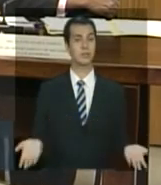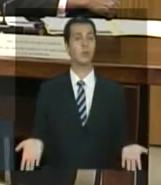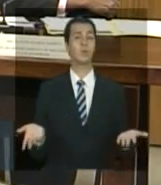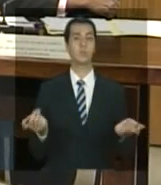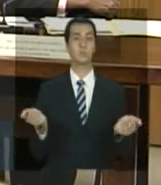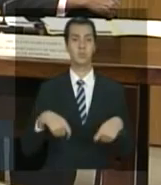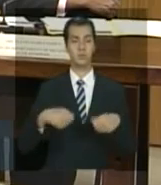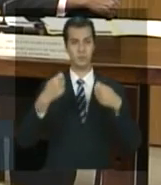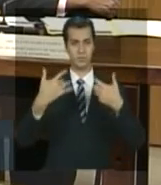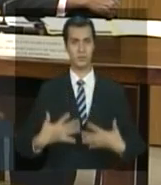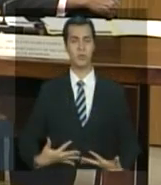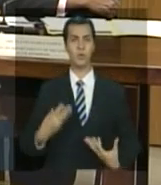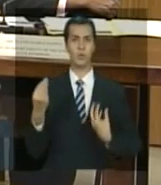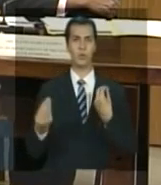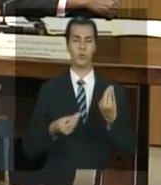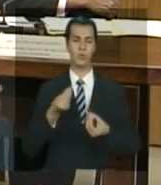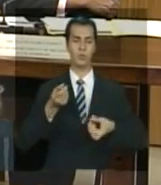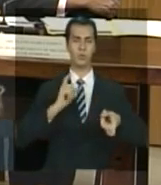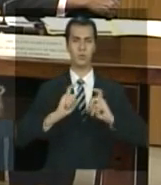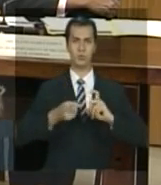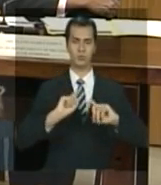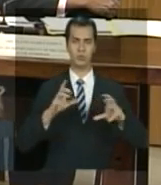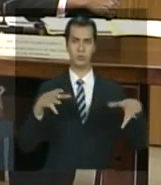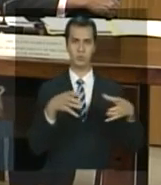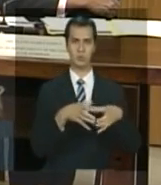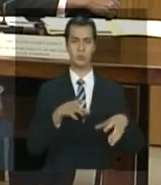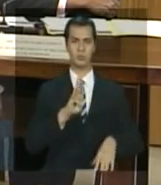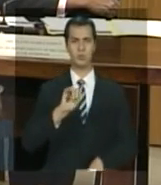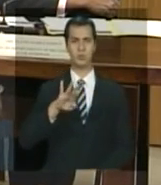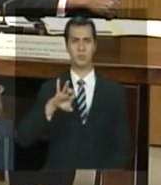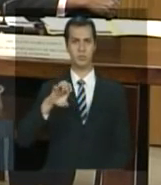a própria reunião de cúpula do BRICS.